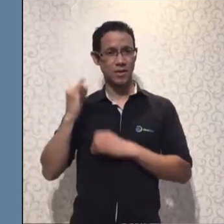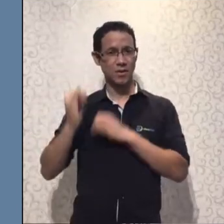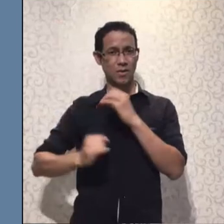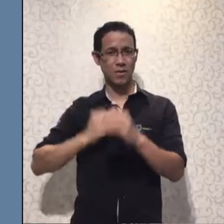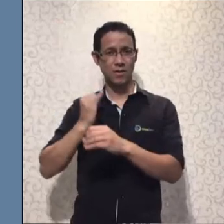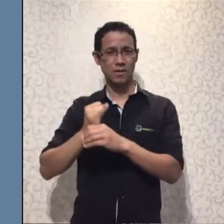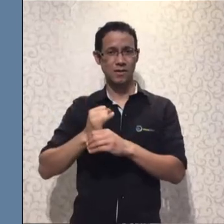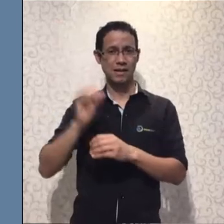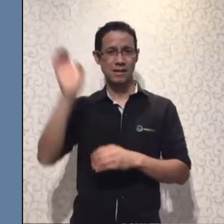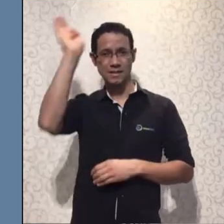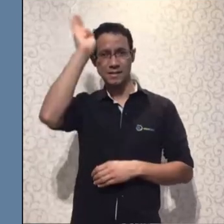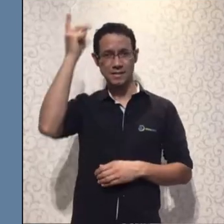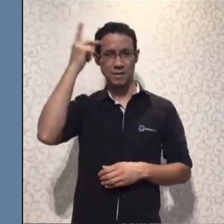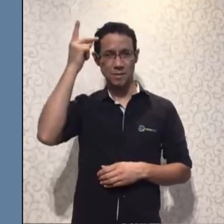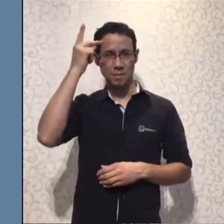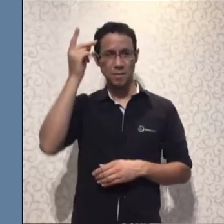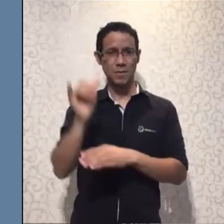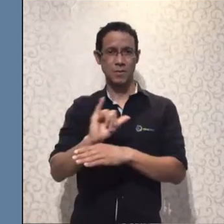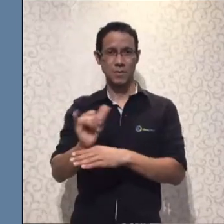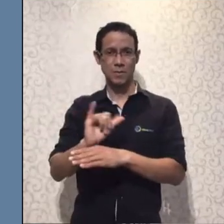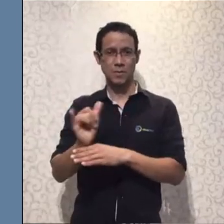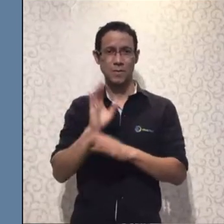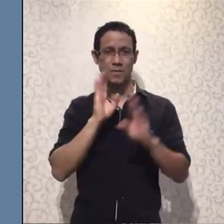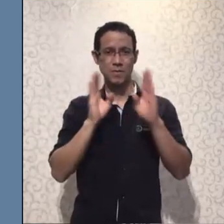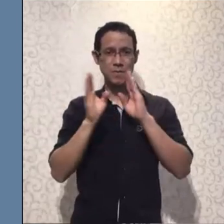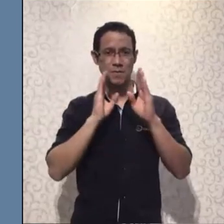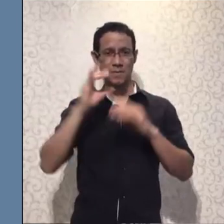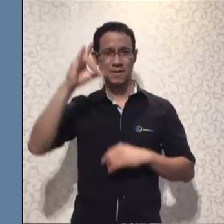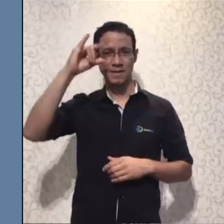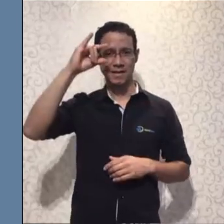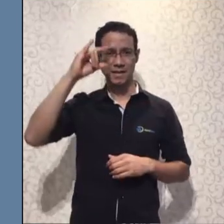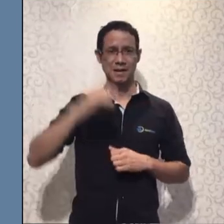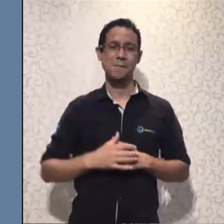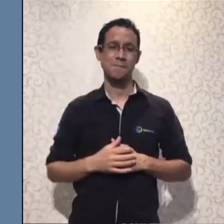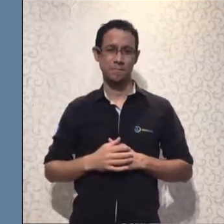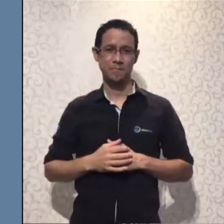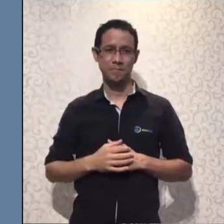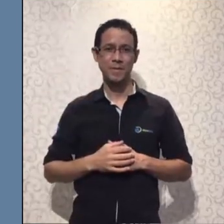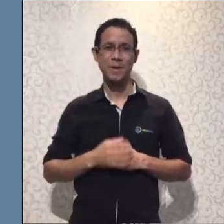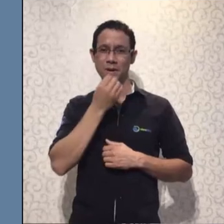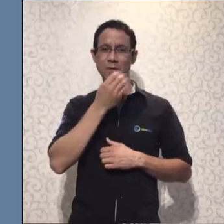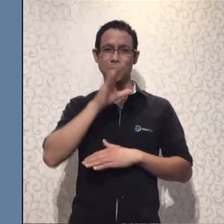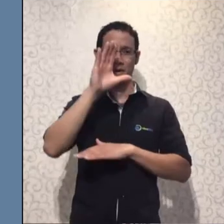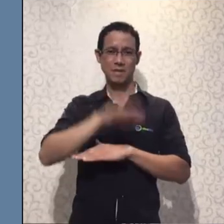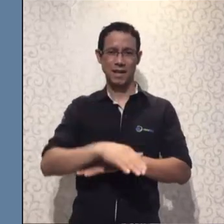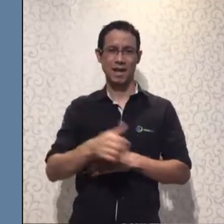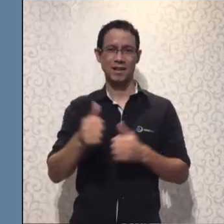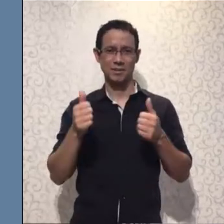através do YouTube, Facebook e Instagram. Desejamos a vocês todos uma ótima tarde.